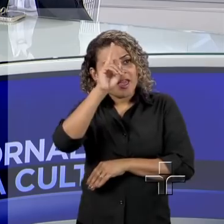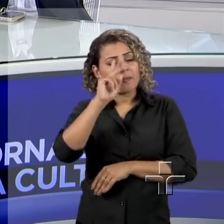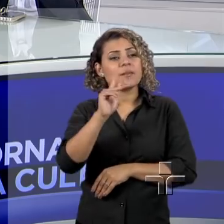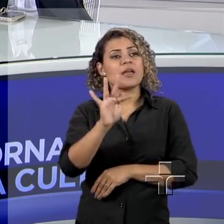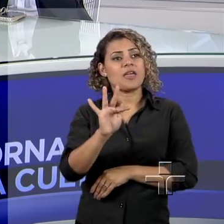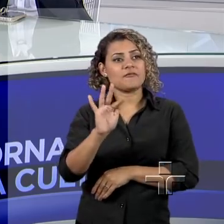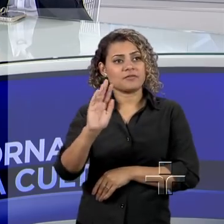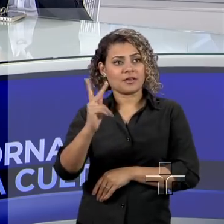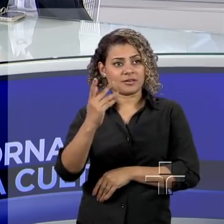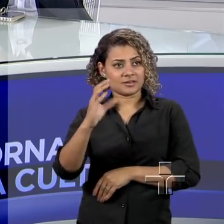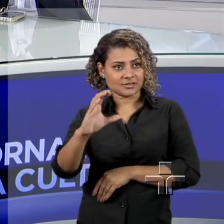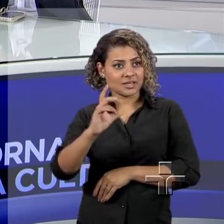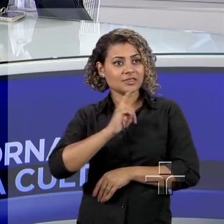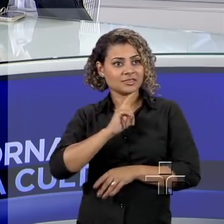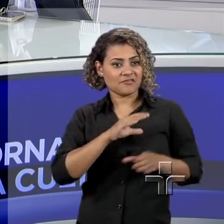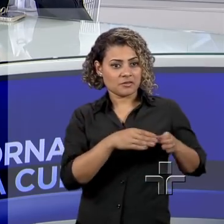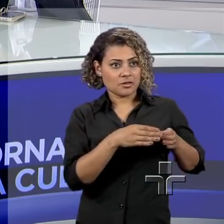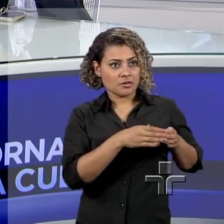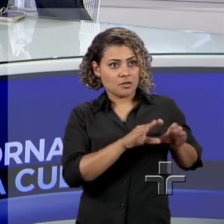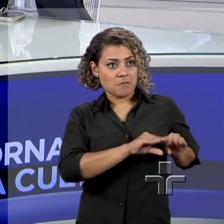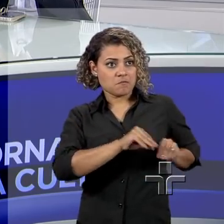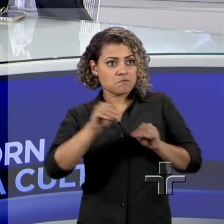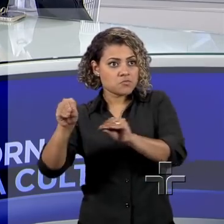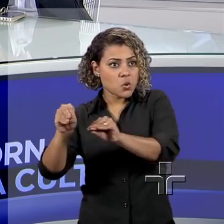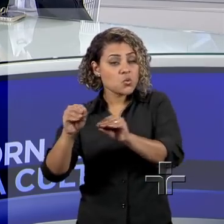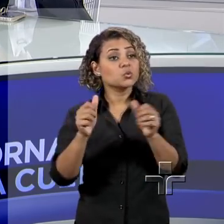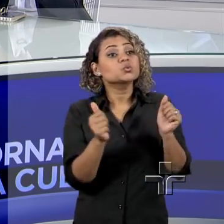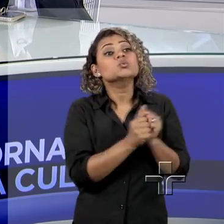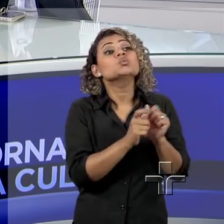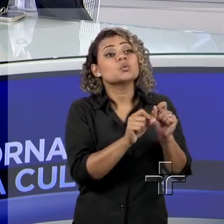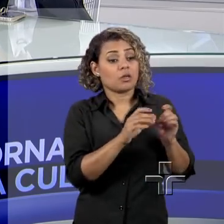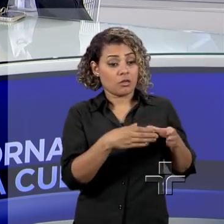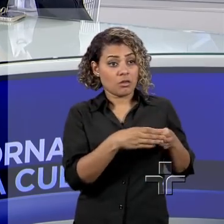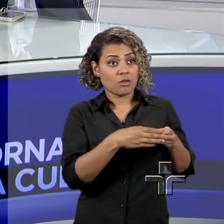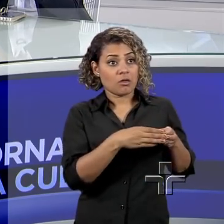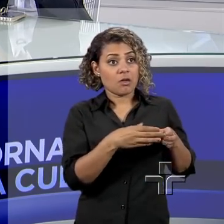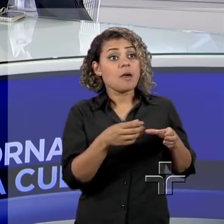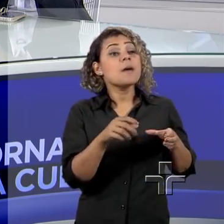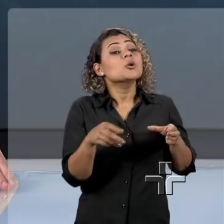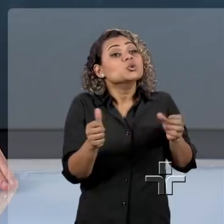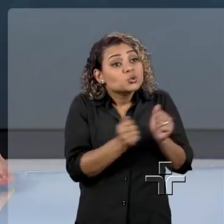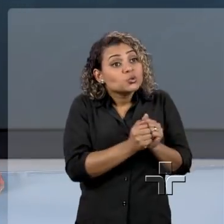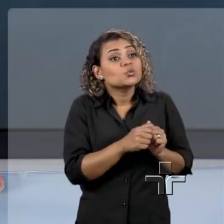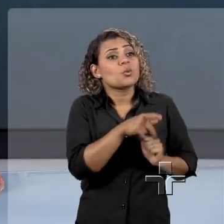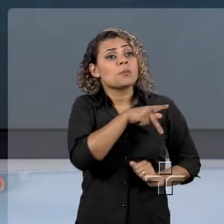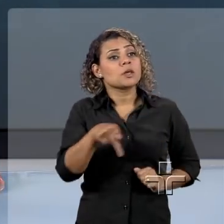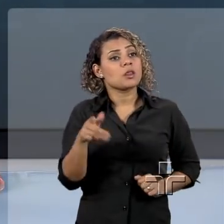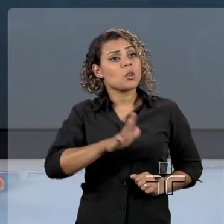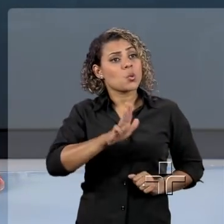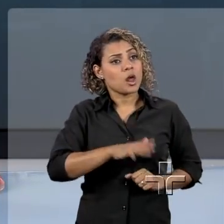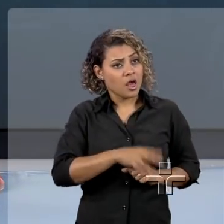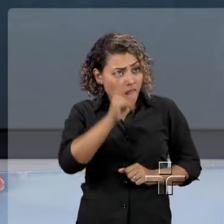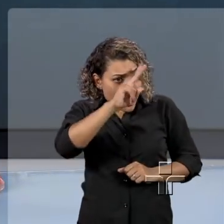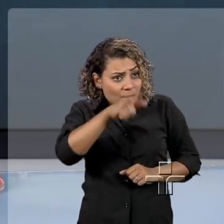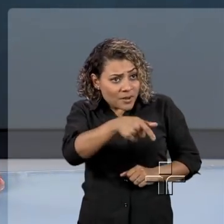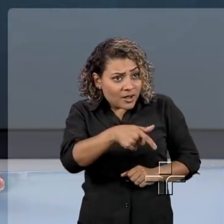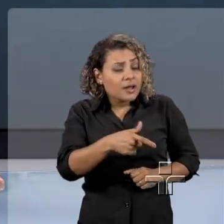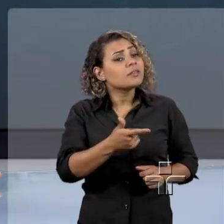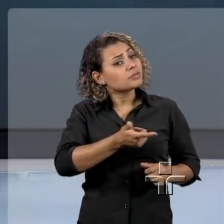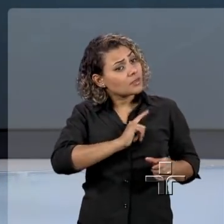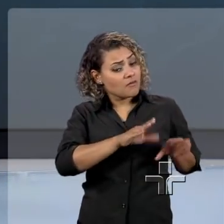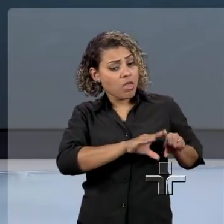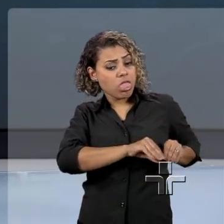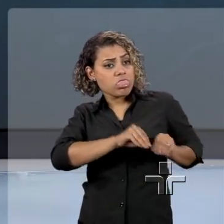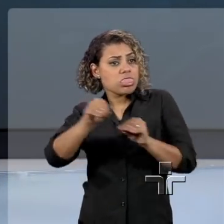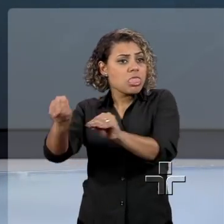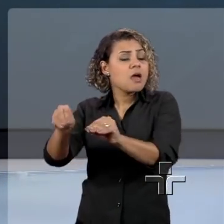já montou uma equipe de transição junto com a equipe do presidente Lula. E isso foi feito uma transição republicana, porque